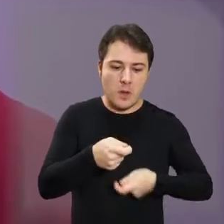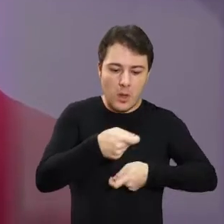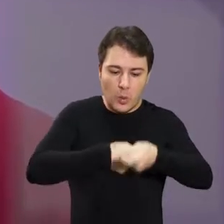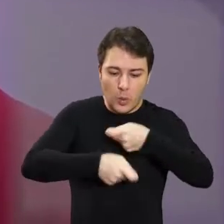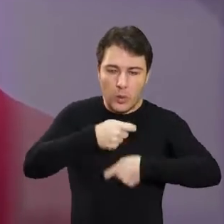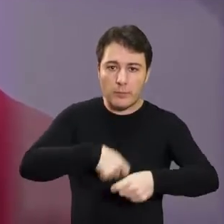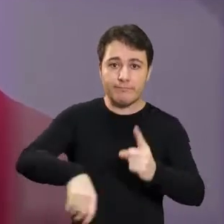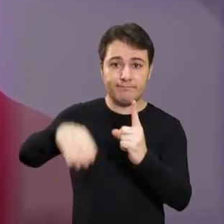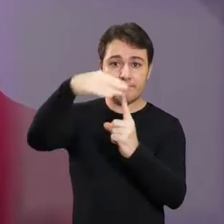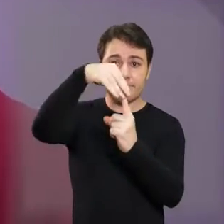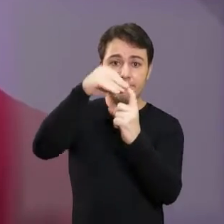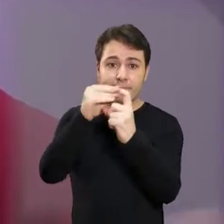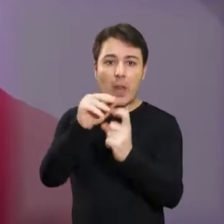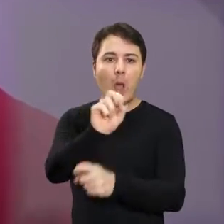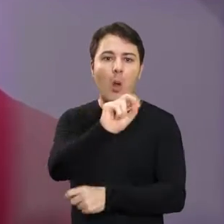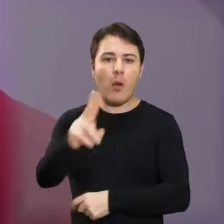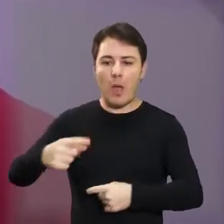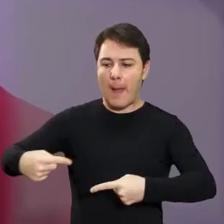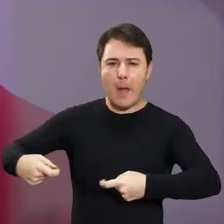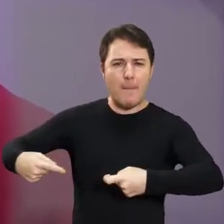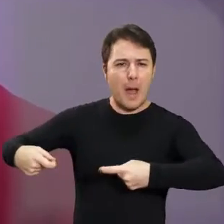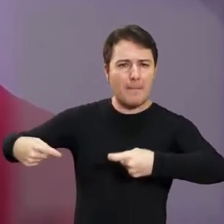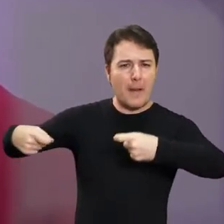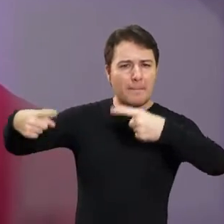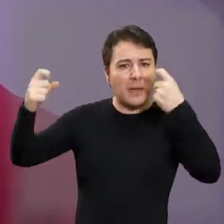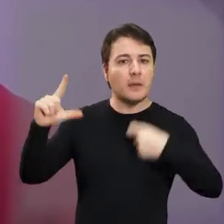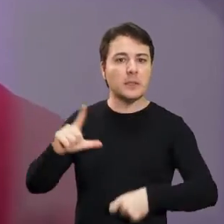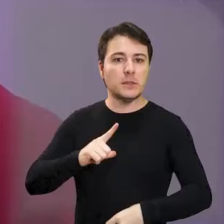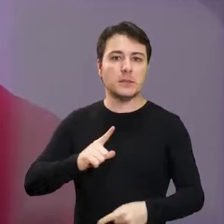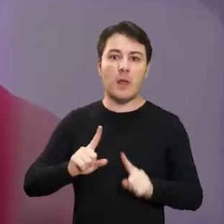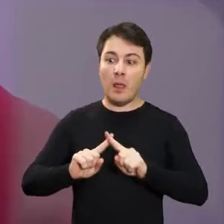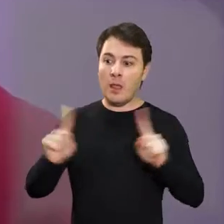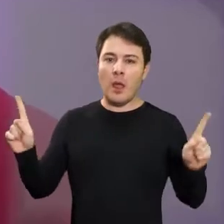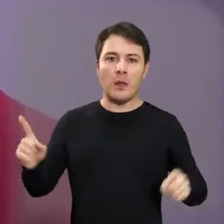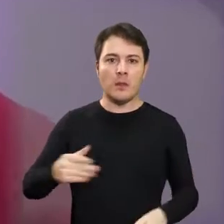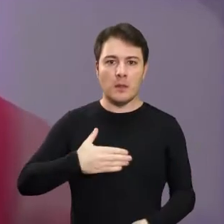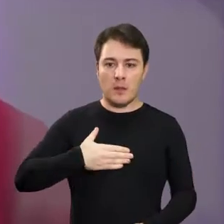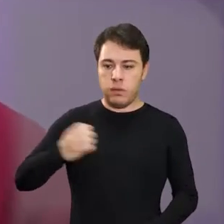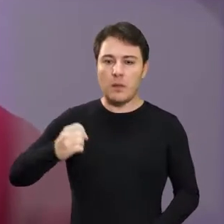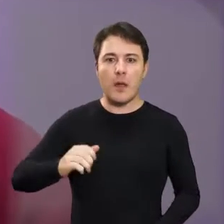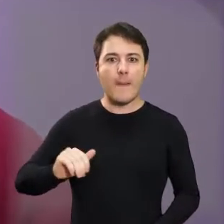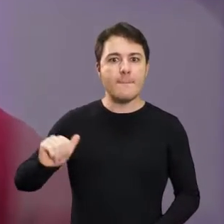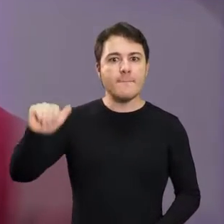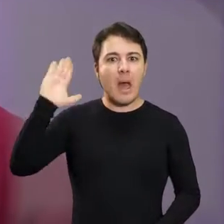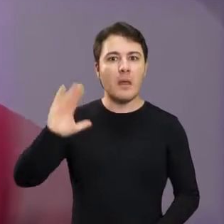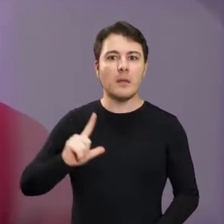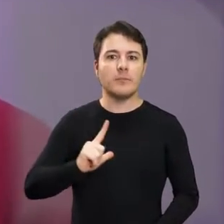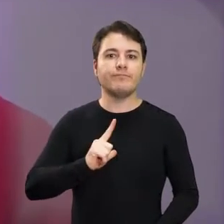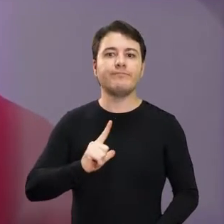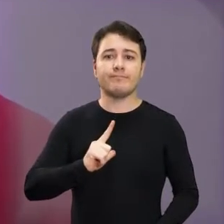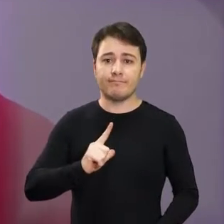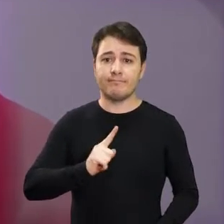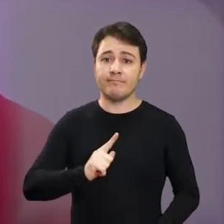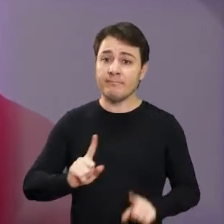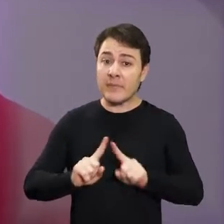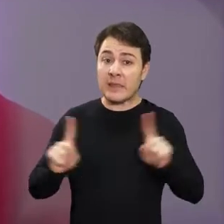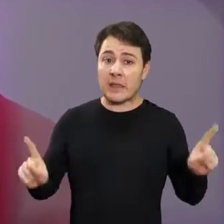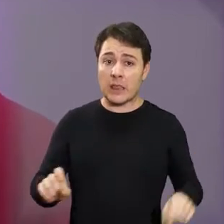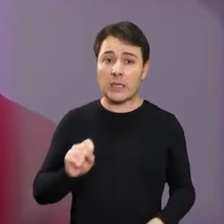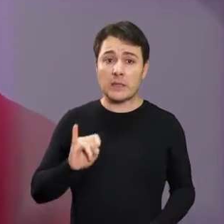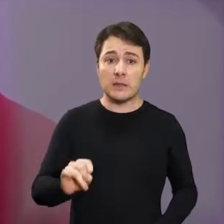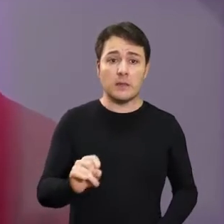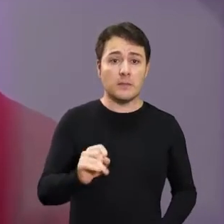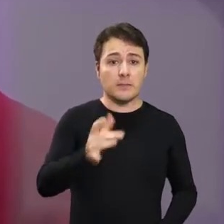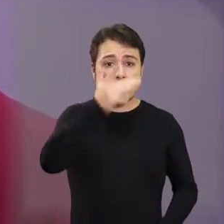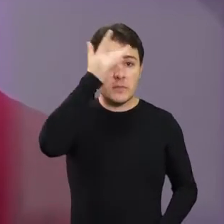exemplo, crises econômicas, guerras, essas dificuldades elevam índices de suicídio. Então, a pessoa que